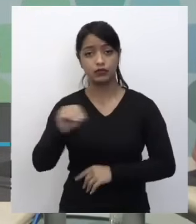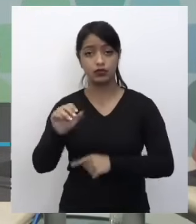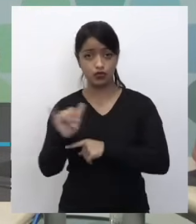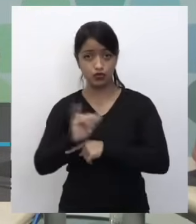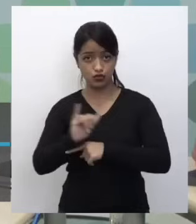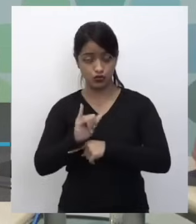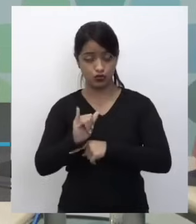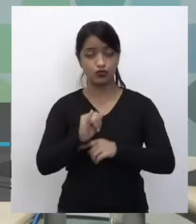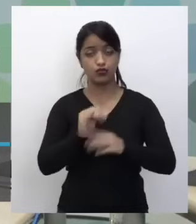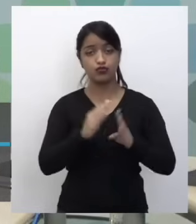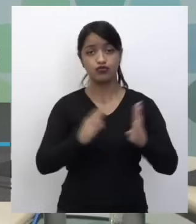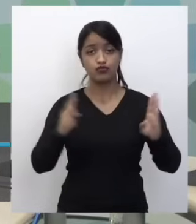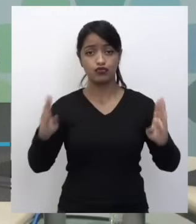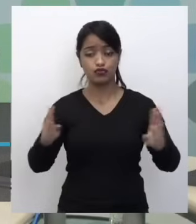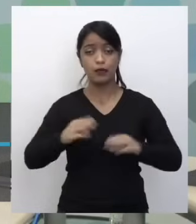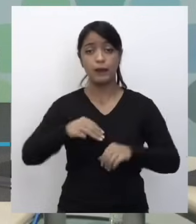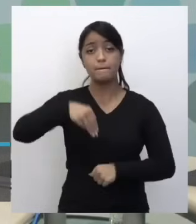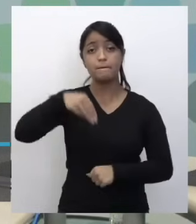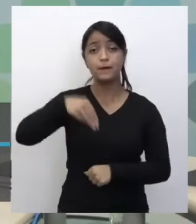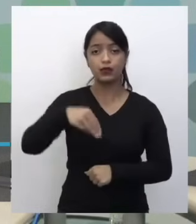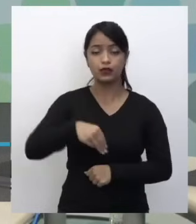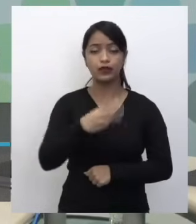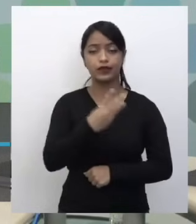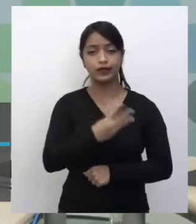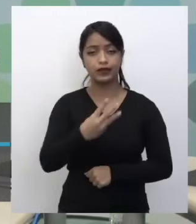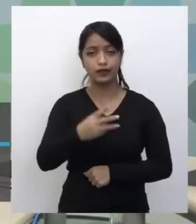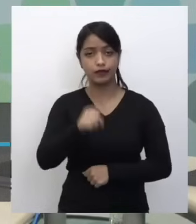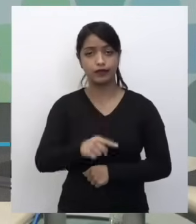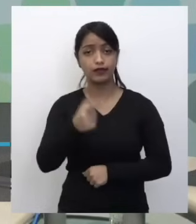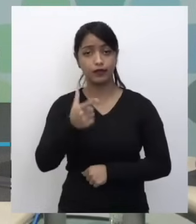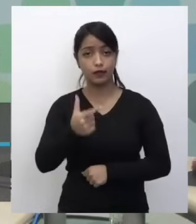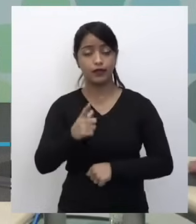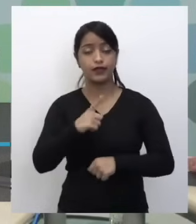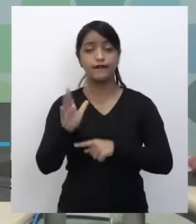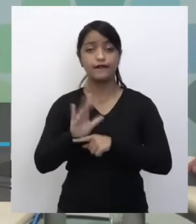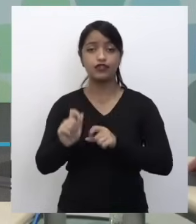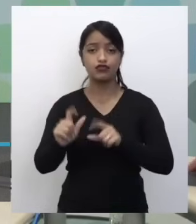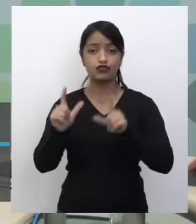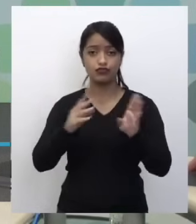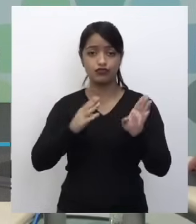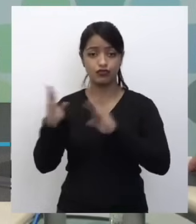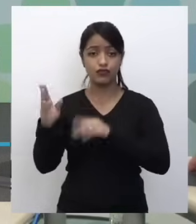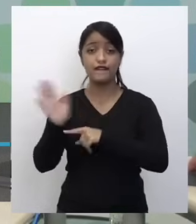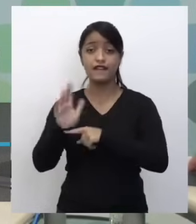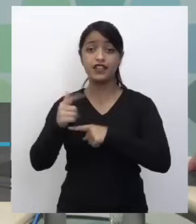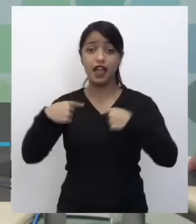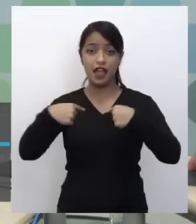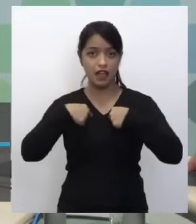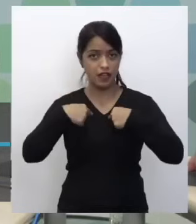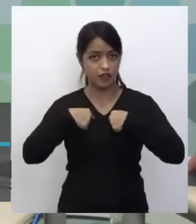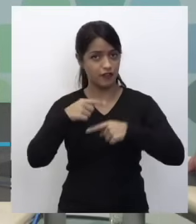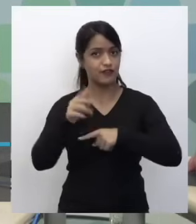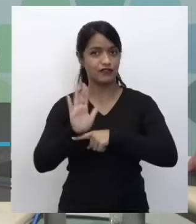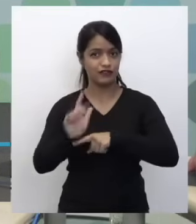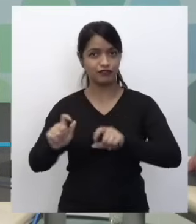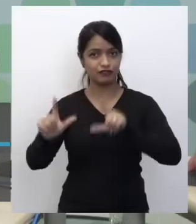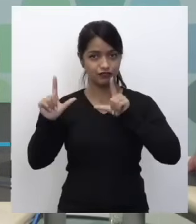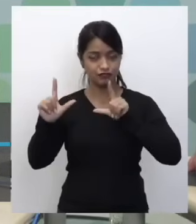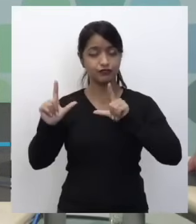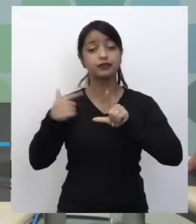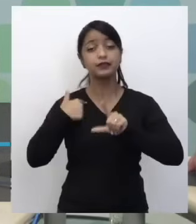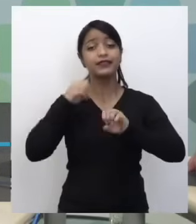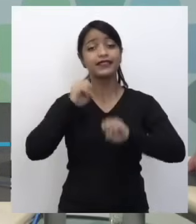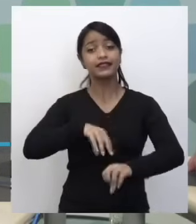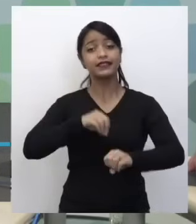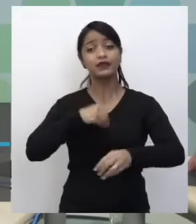vocês conseguem acessar e no minuto 33:12 tem um vídeo, que inclusive sou eu que estou no vídeo, onde eu ensino a fazer